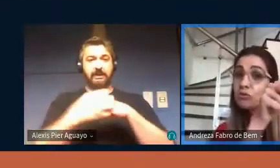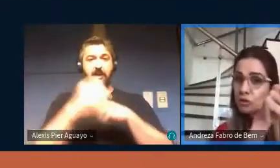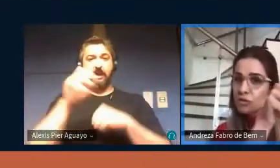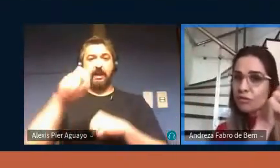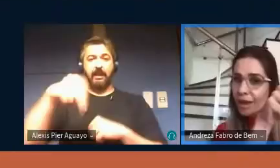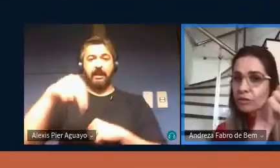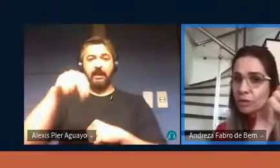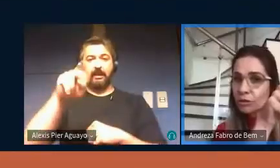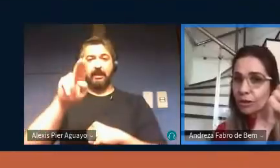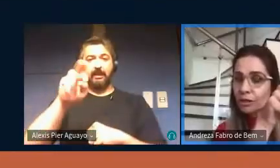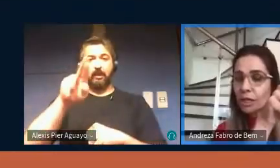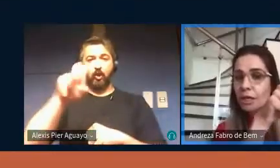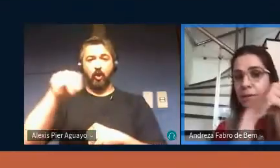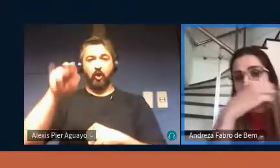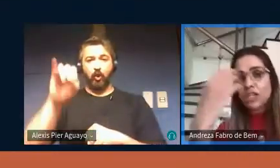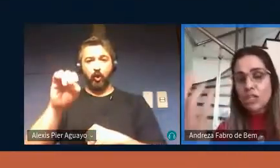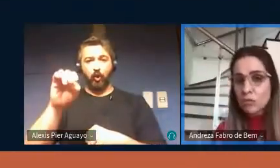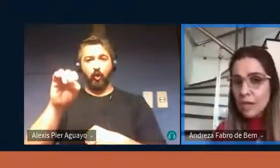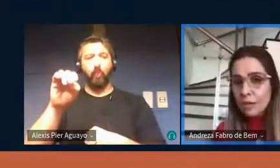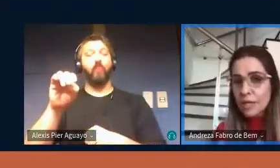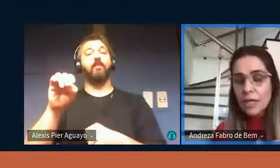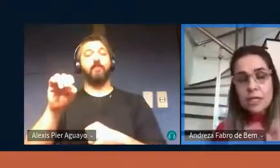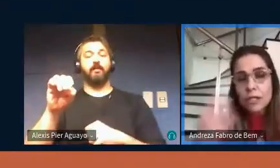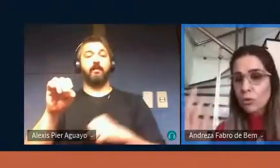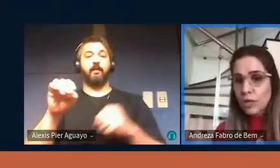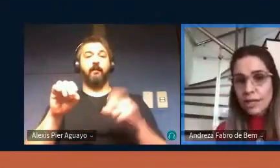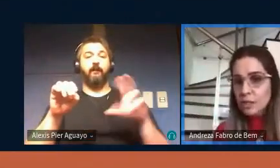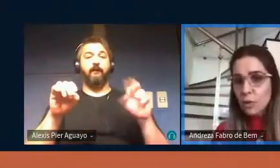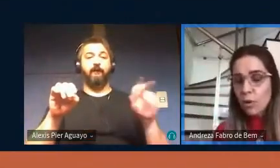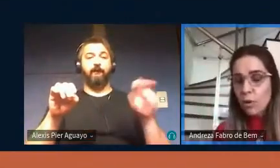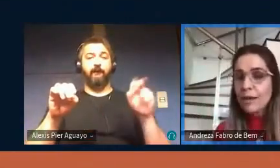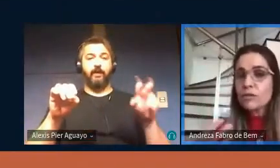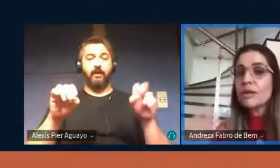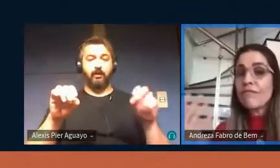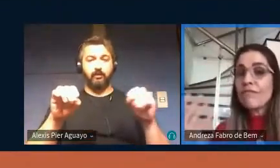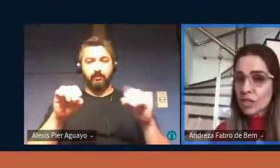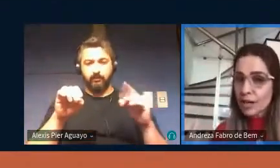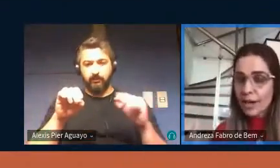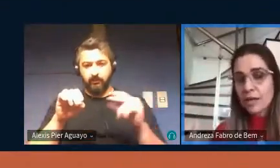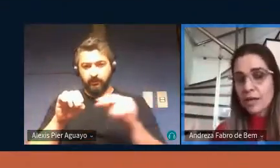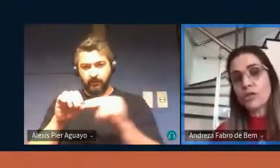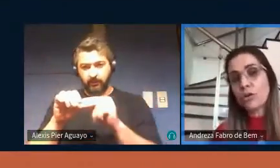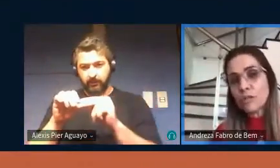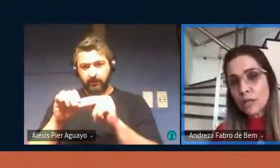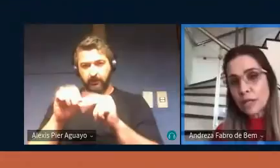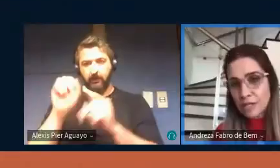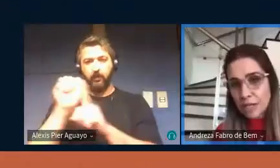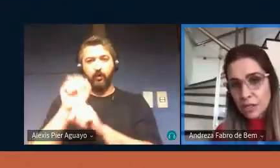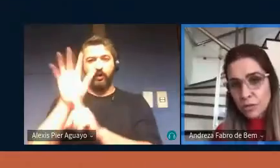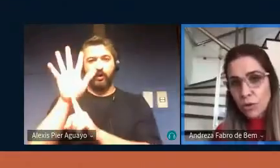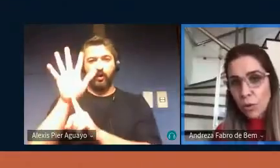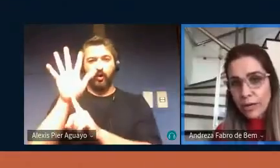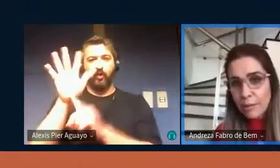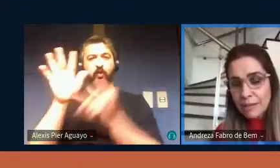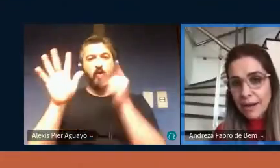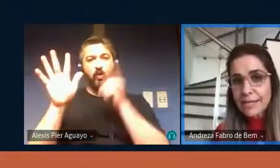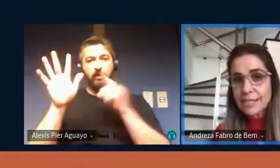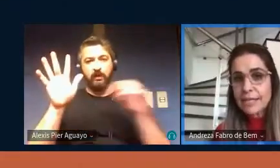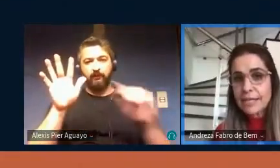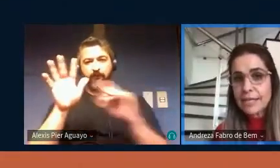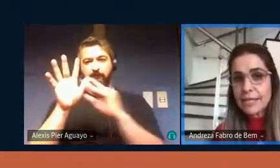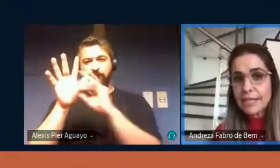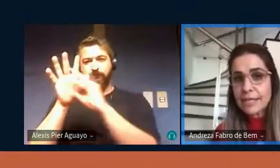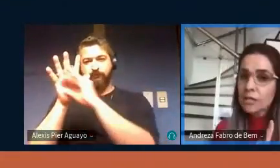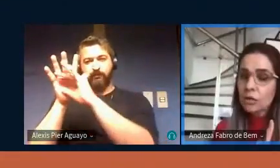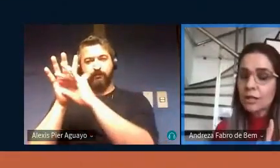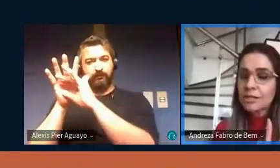vírus infecta o neurônio. Mas a gente não sabe se no organismo complexo ele vai chegar lá. Nós só conseguiríamos fazer isso com o NB3.